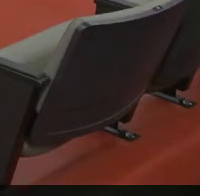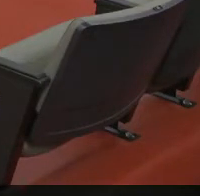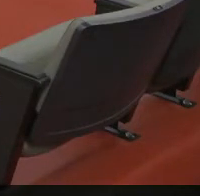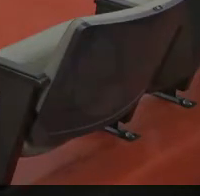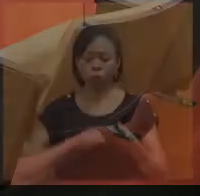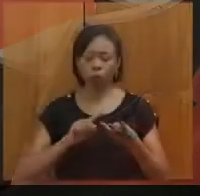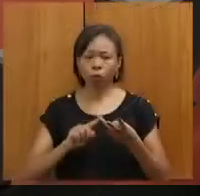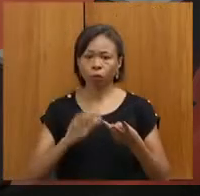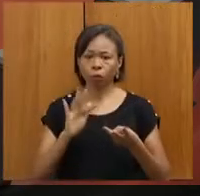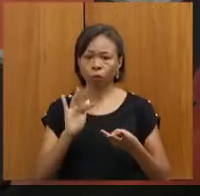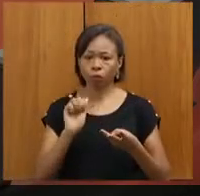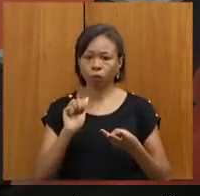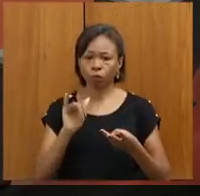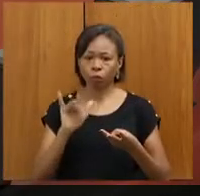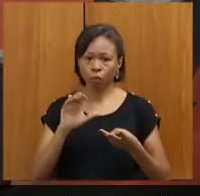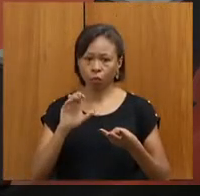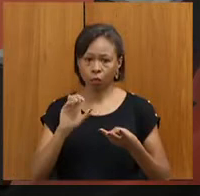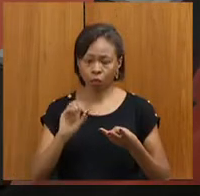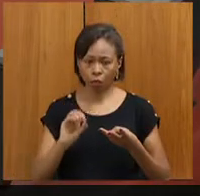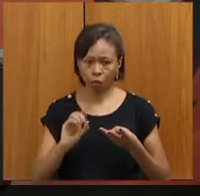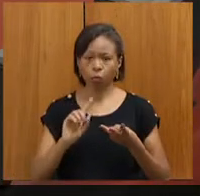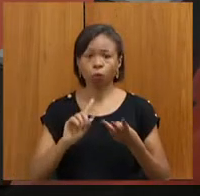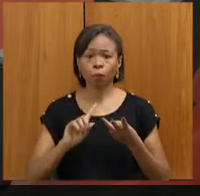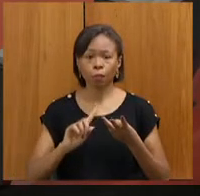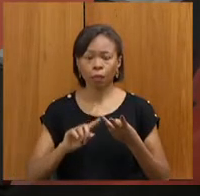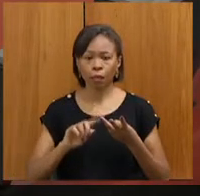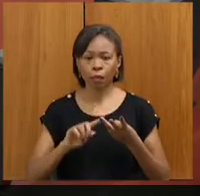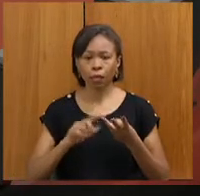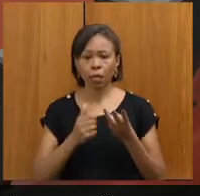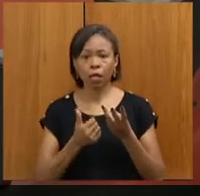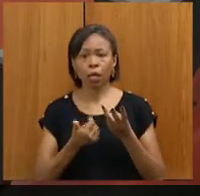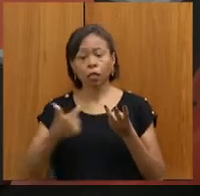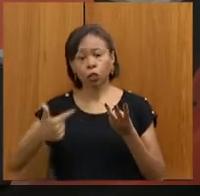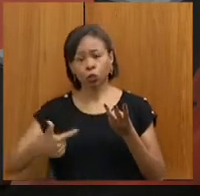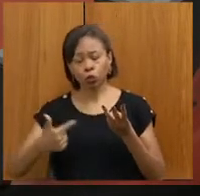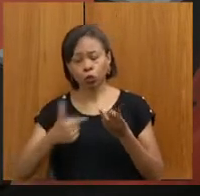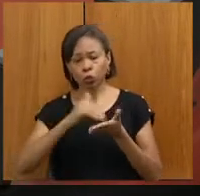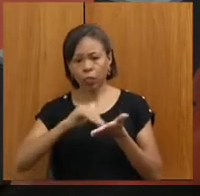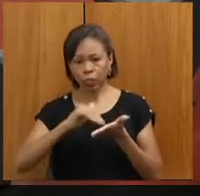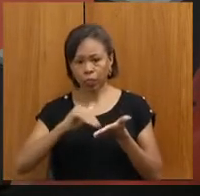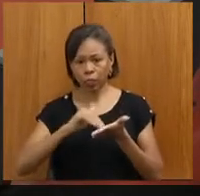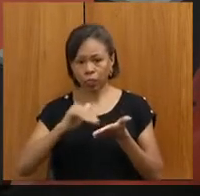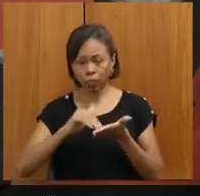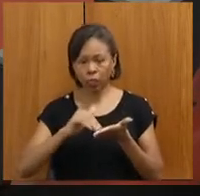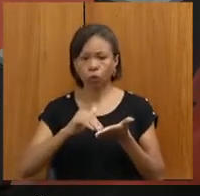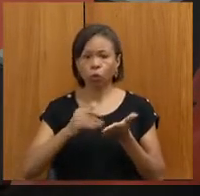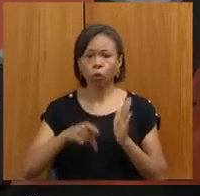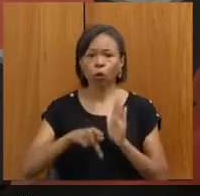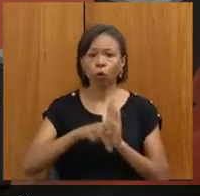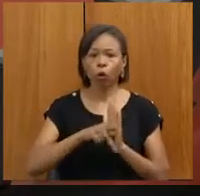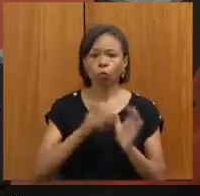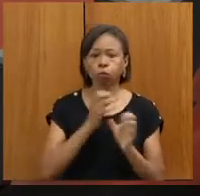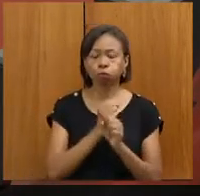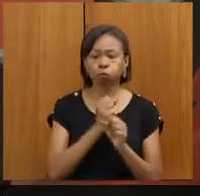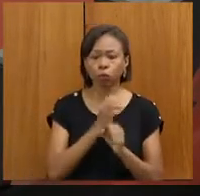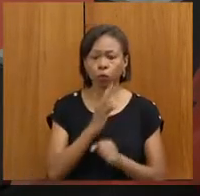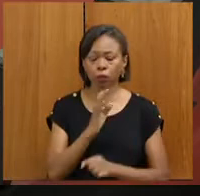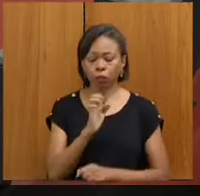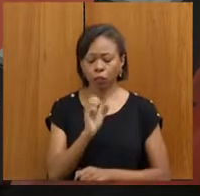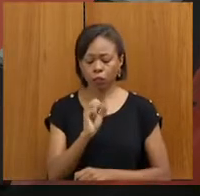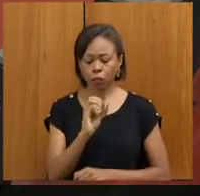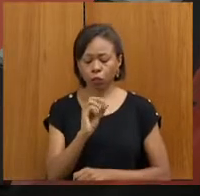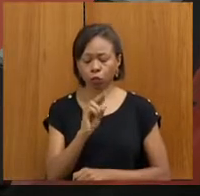Fábio Rodrigues Amaral de Assunção subsecretário da Secretaria do Tesouro Estadual da Secretaria